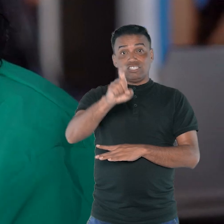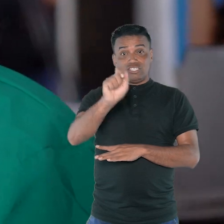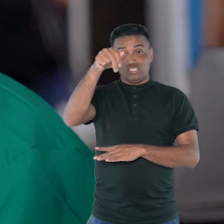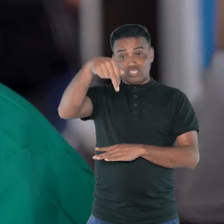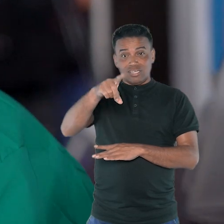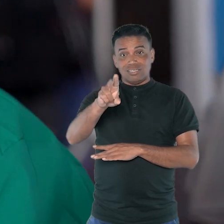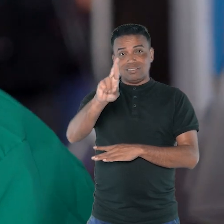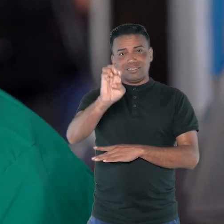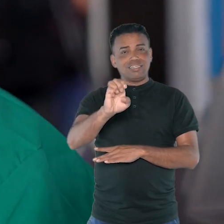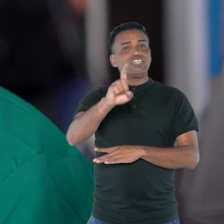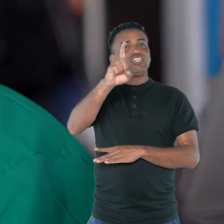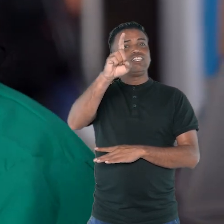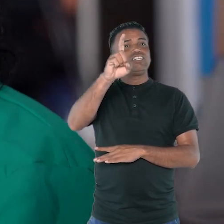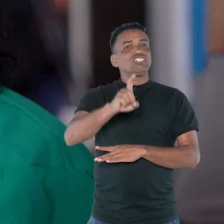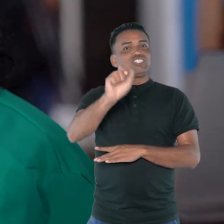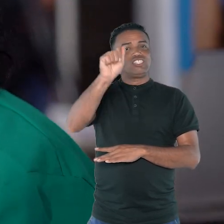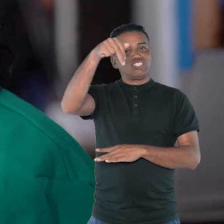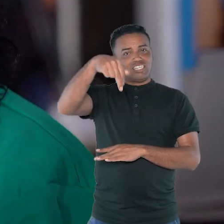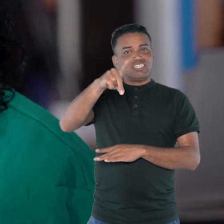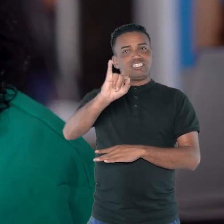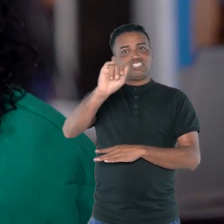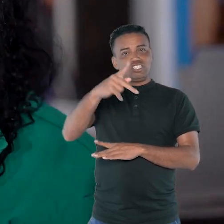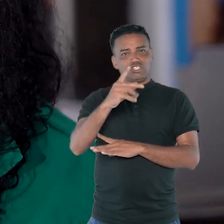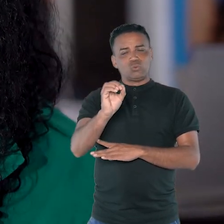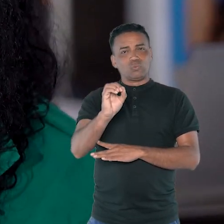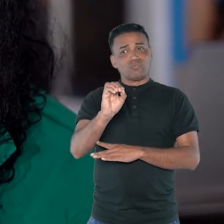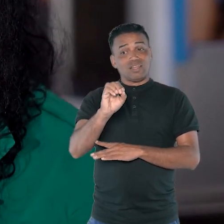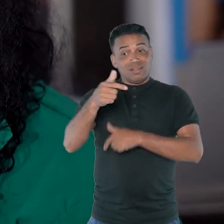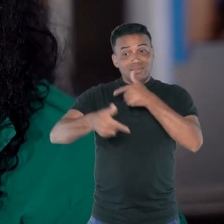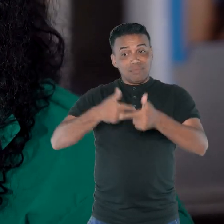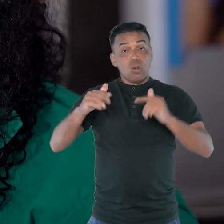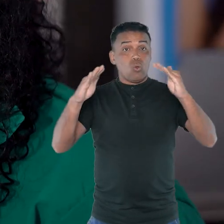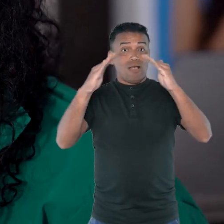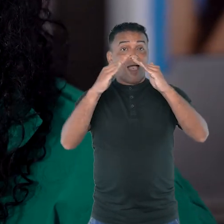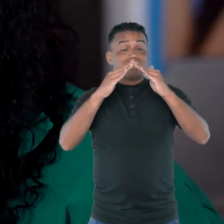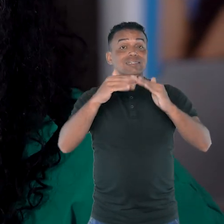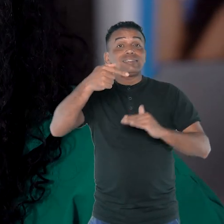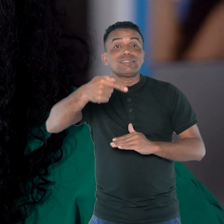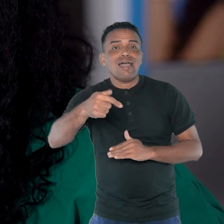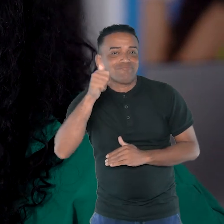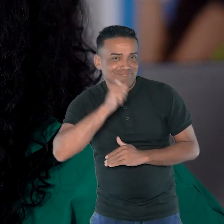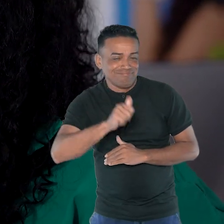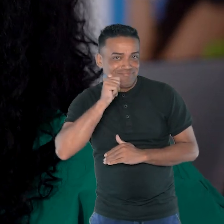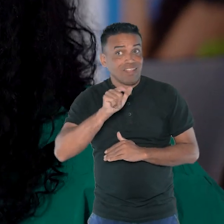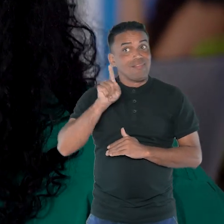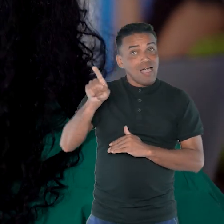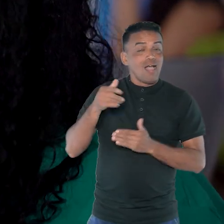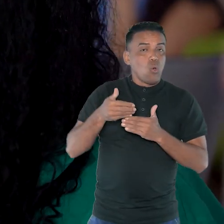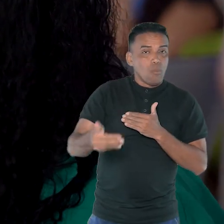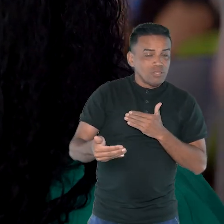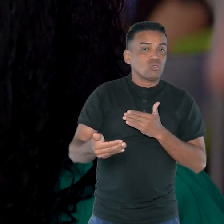que ele trabalhou numa casa com 7 mulheres, né, e lá nós começamos a